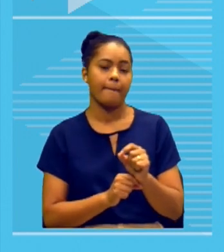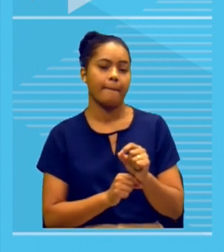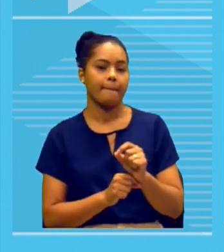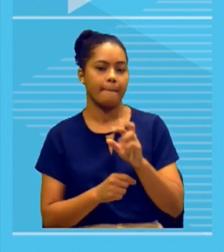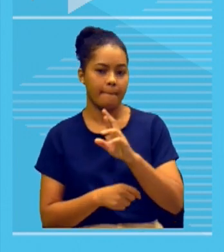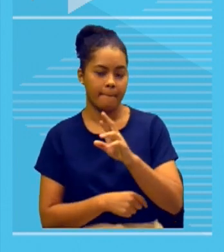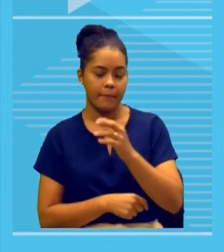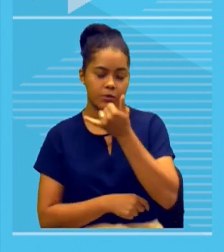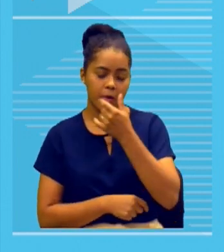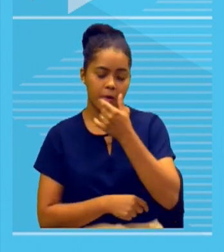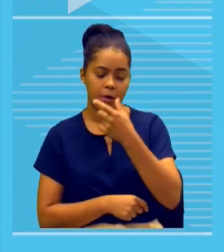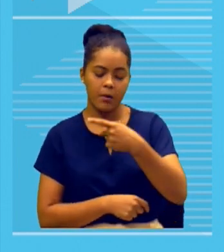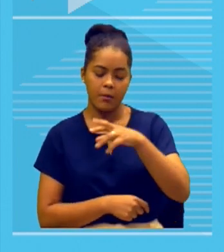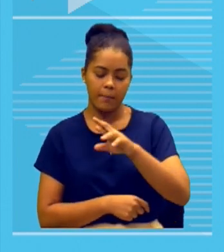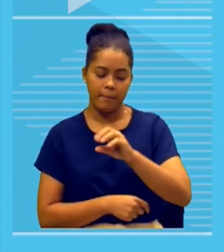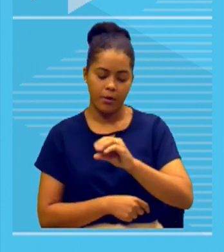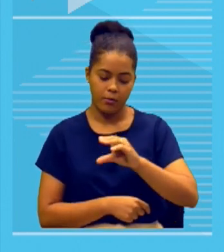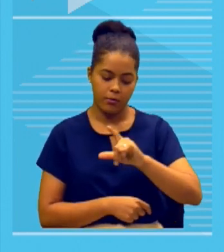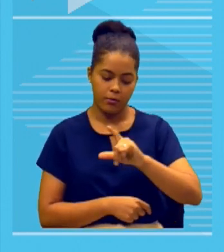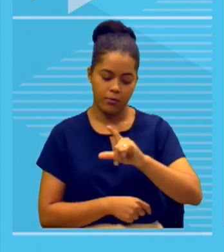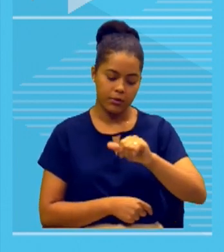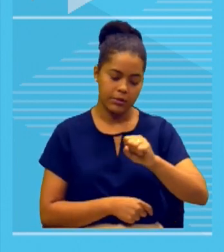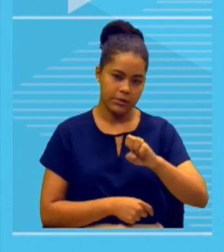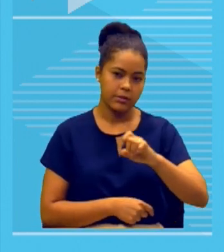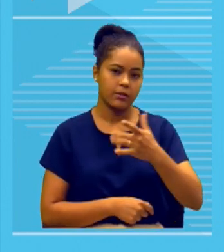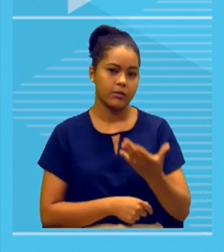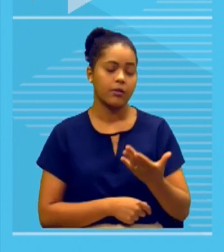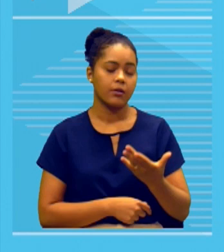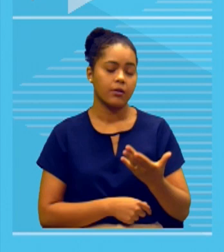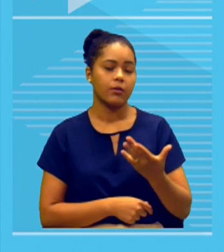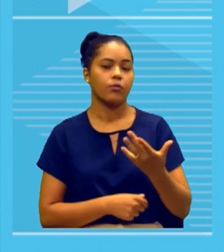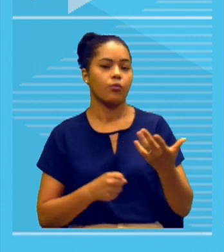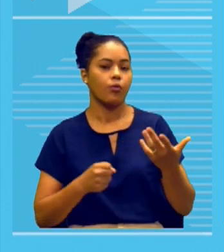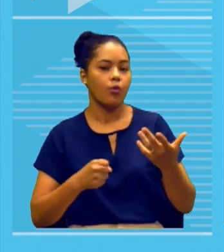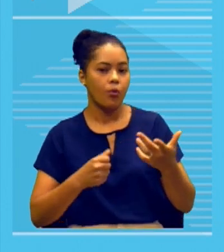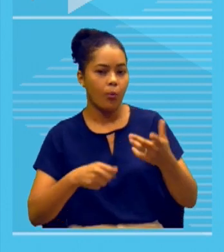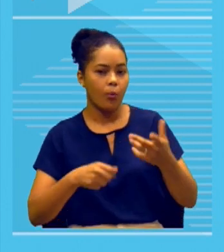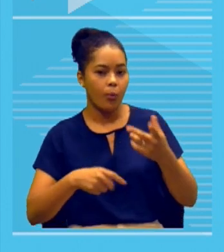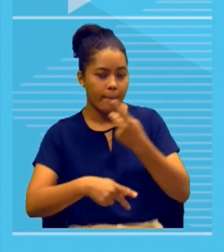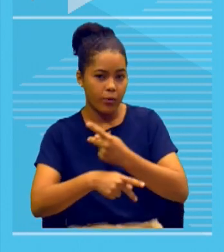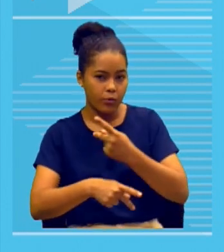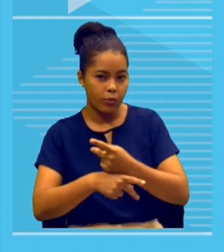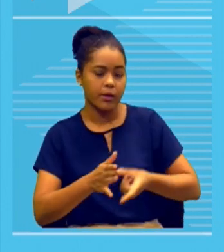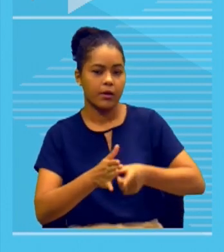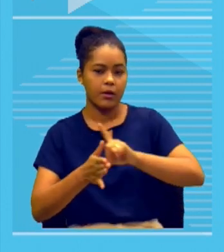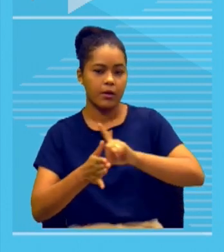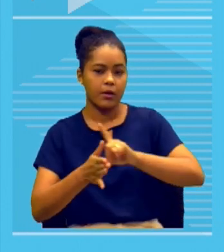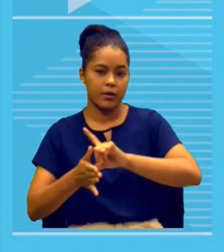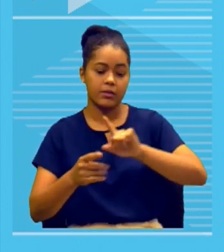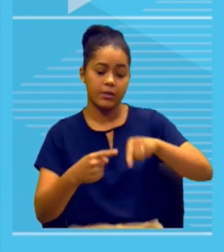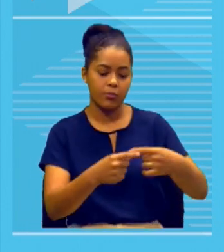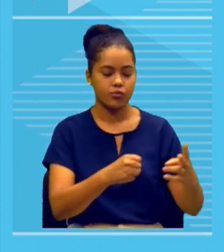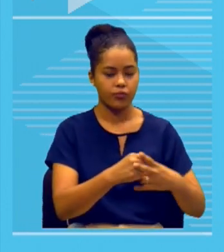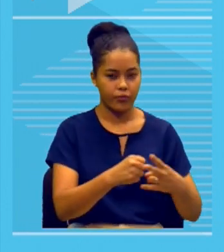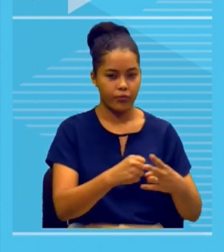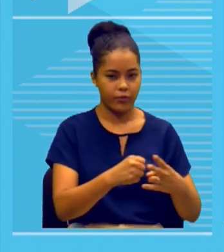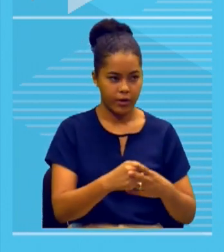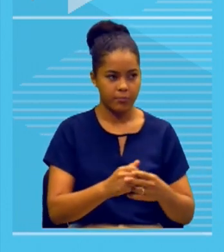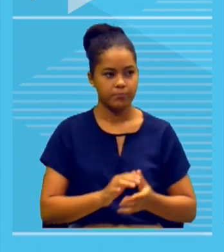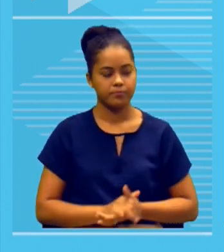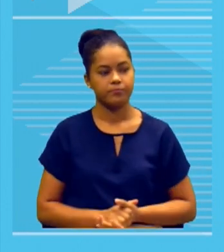duas possibilidades de utilizar o pronome oblique em relação ao verbo beleza turma muito bem